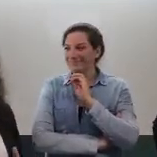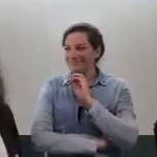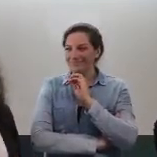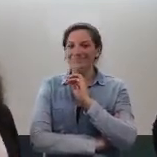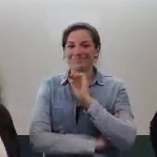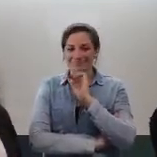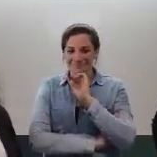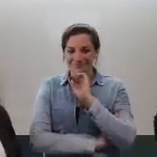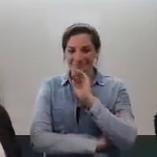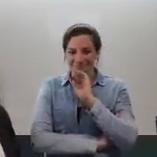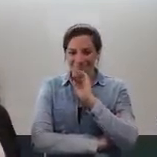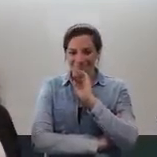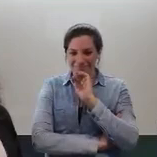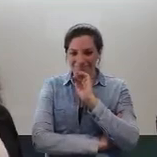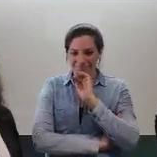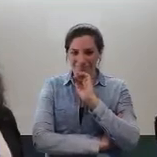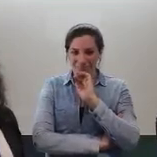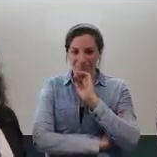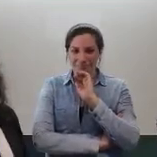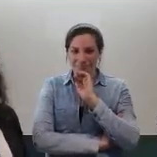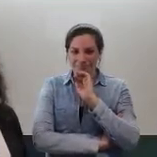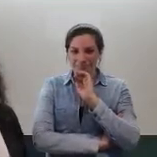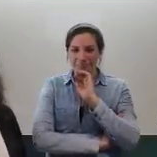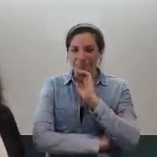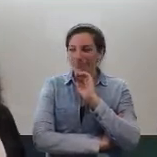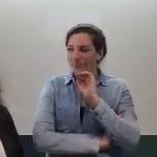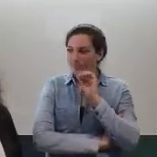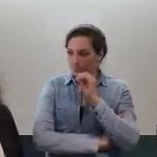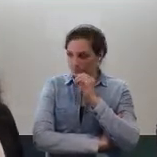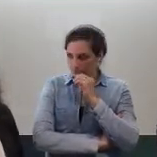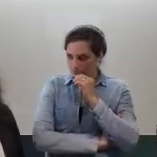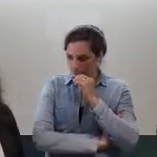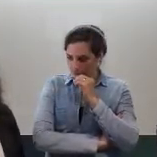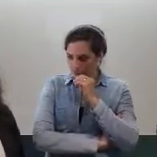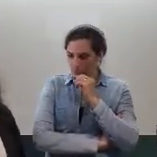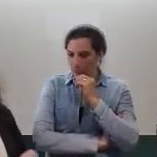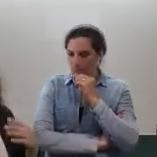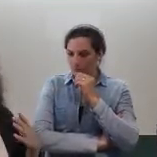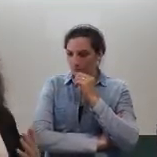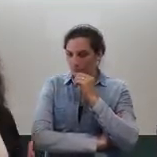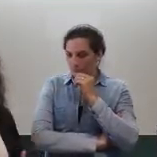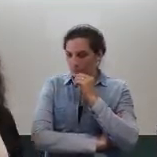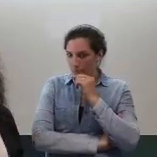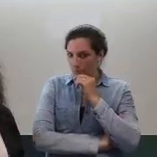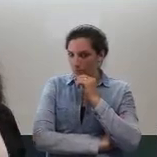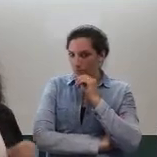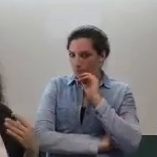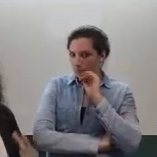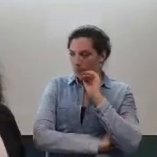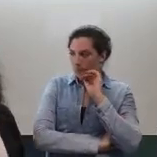tomem muito cuidado na hora também de fazer a citação do trabalho de vocês. Sempre que pegou alguma coisa de alguém, cita o nome do